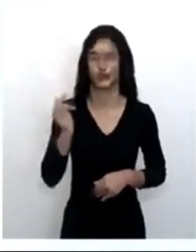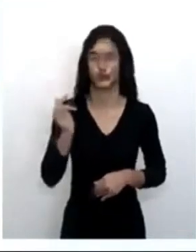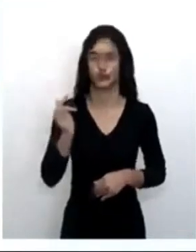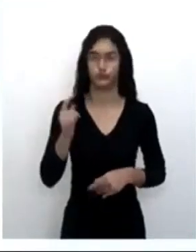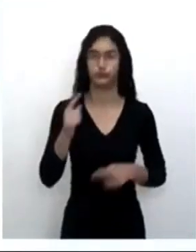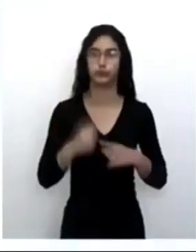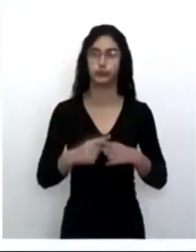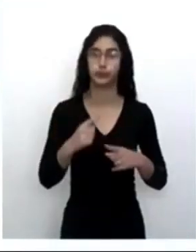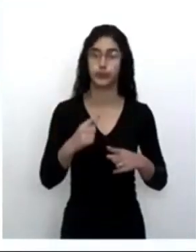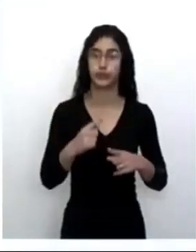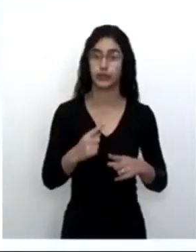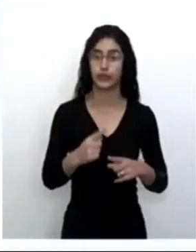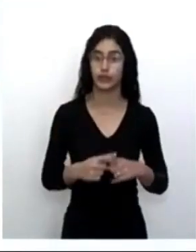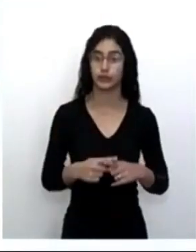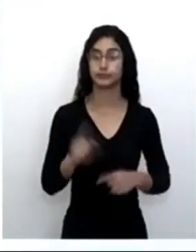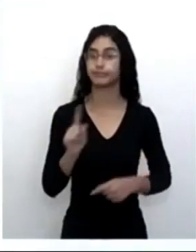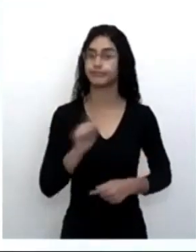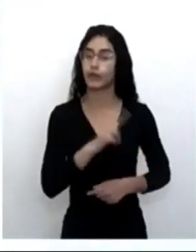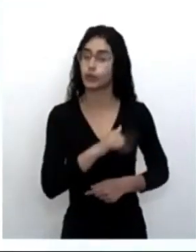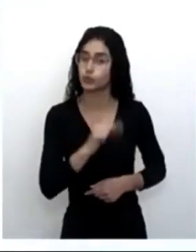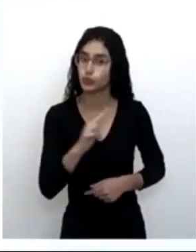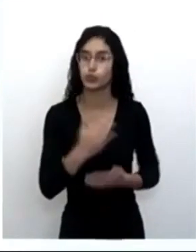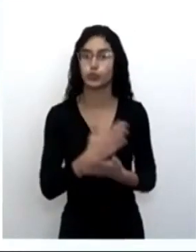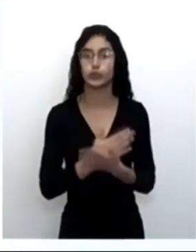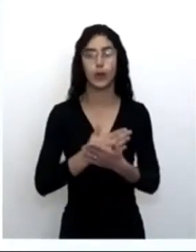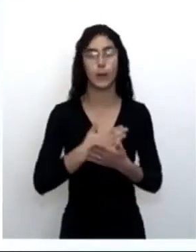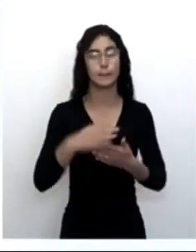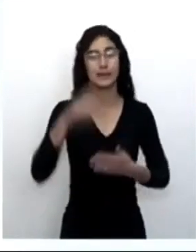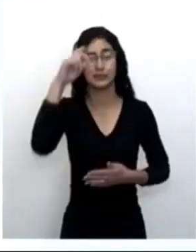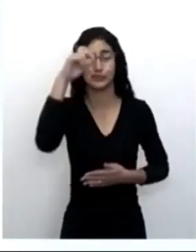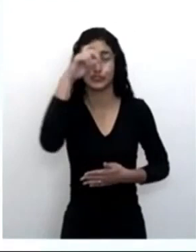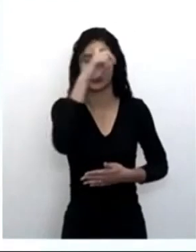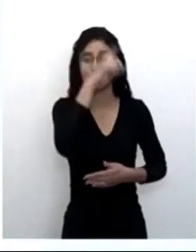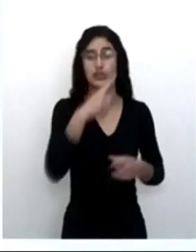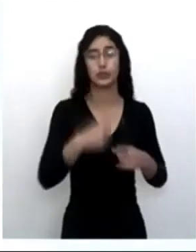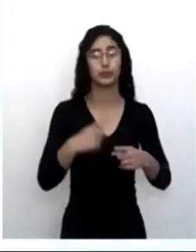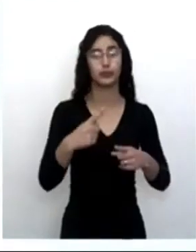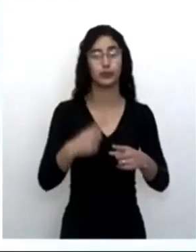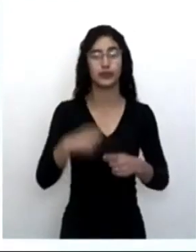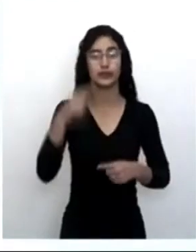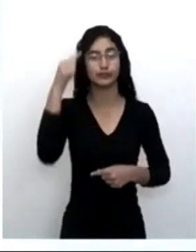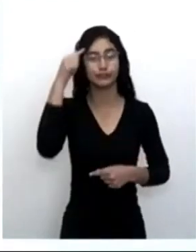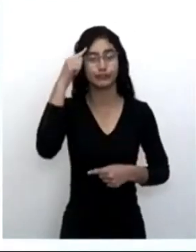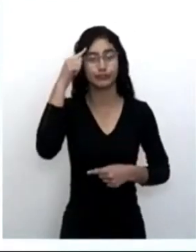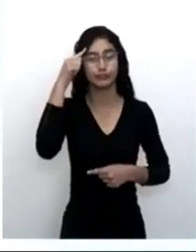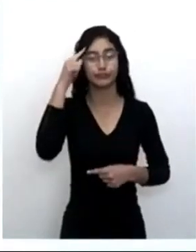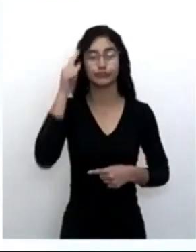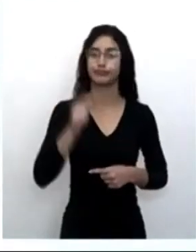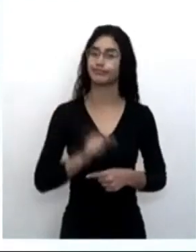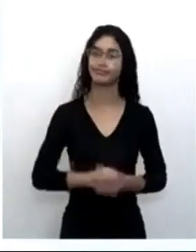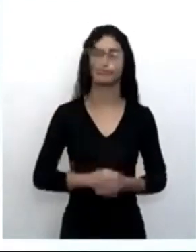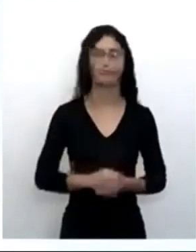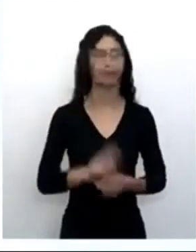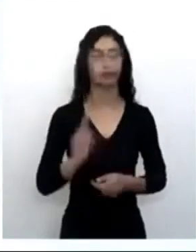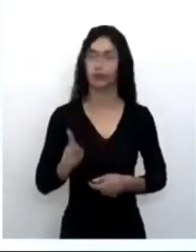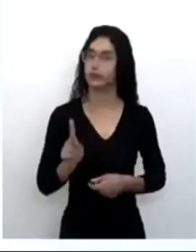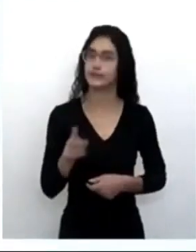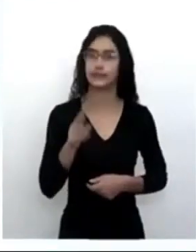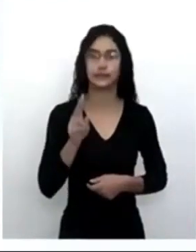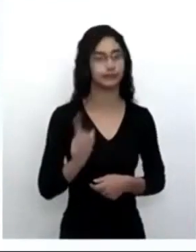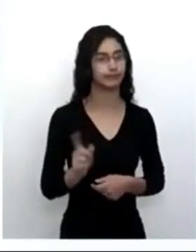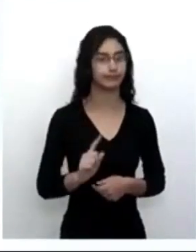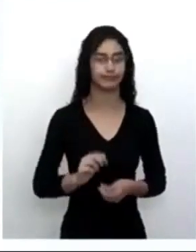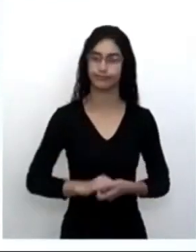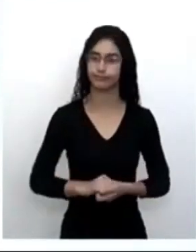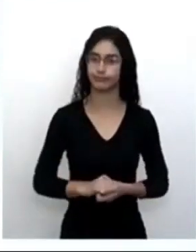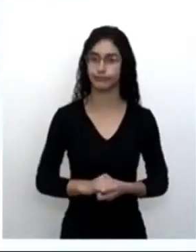uma prova faz as questões mais difíceis e vai ficar nervoso vai se enrolar e aí a coisa não vai dar não vai dar certo tá que tá uma dica